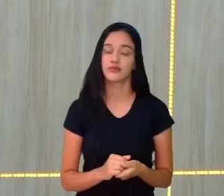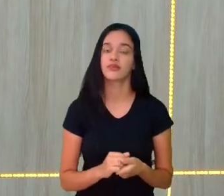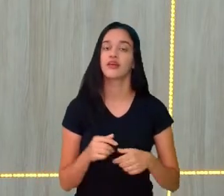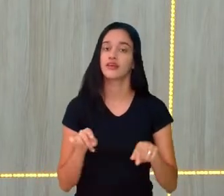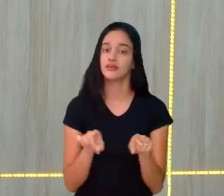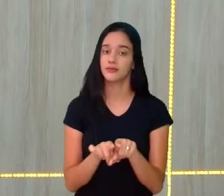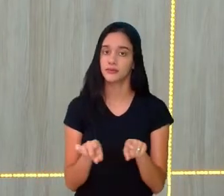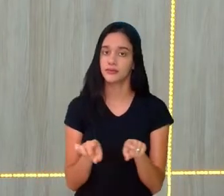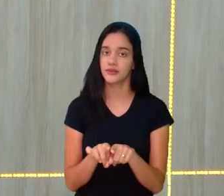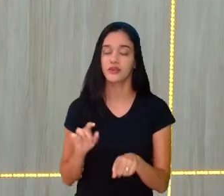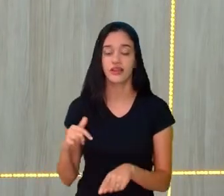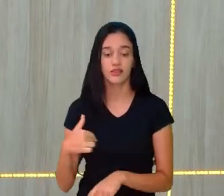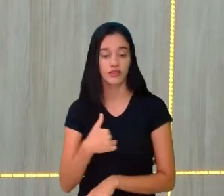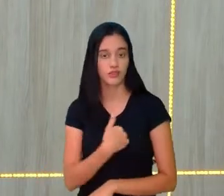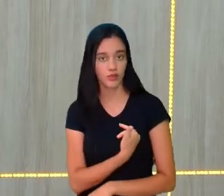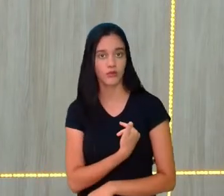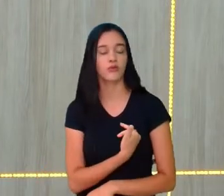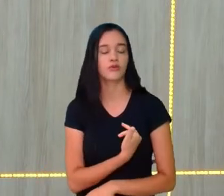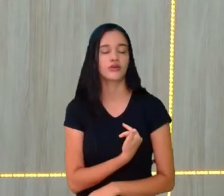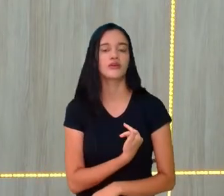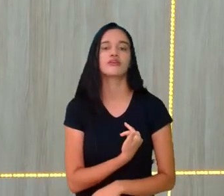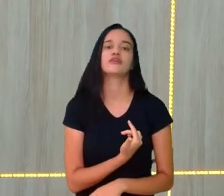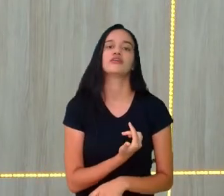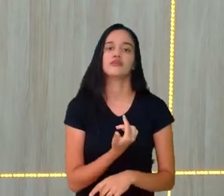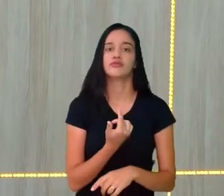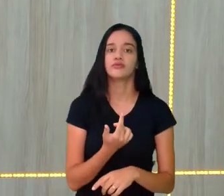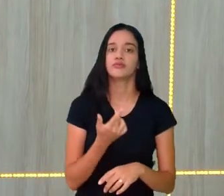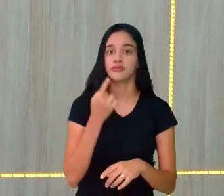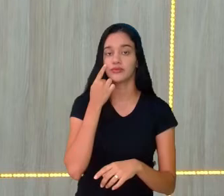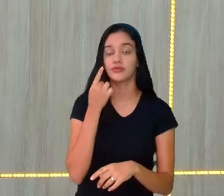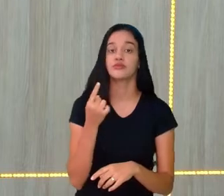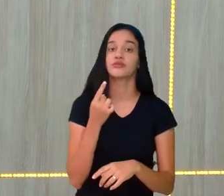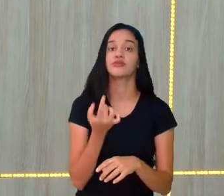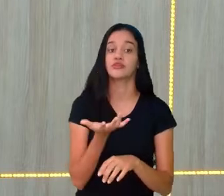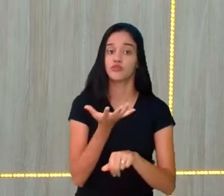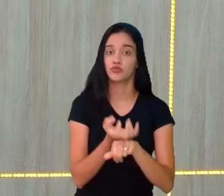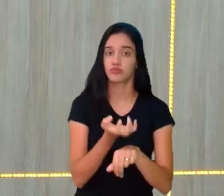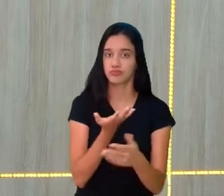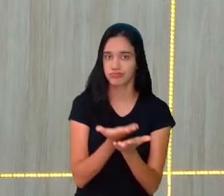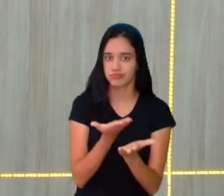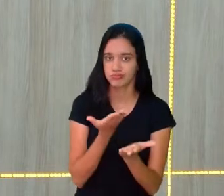assim a gente vai, né, trabalhando